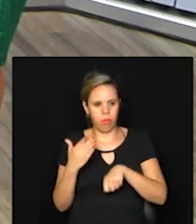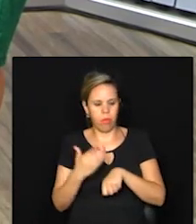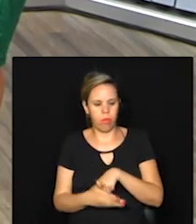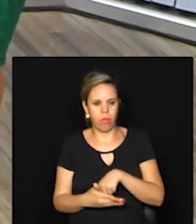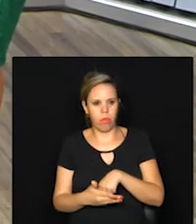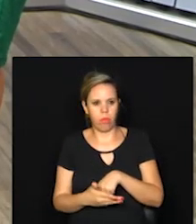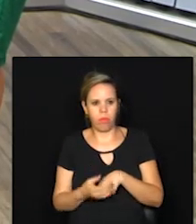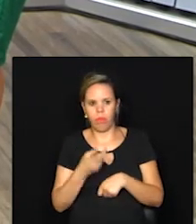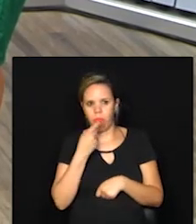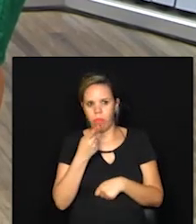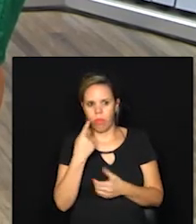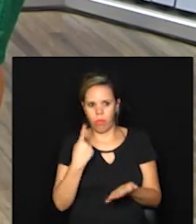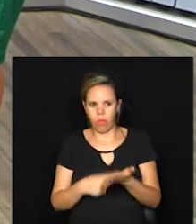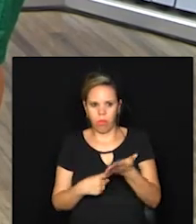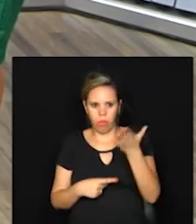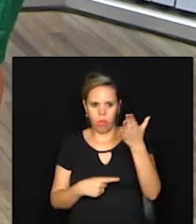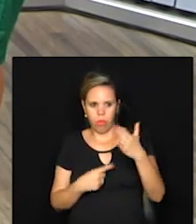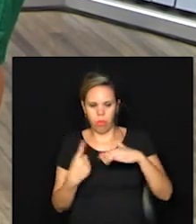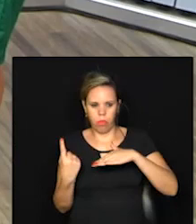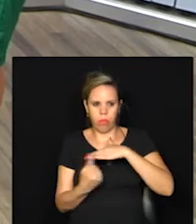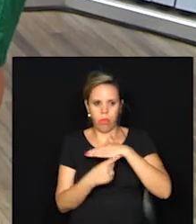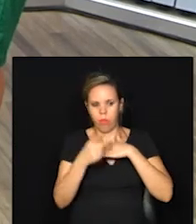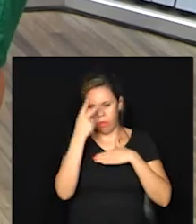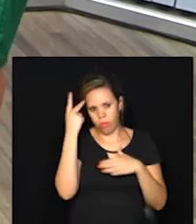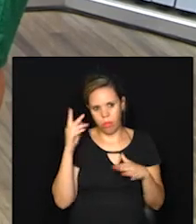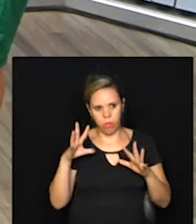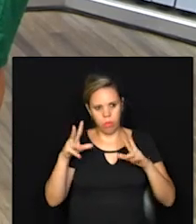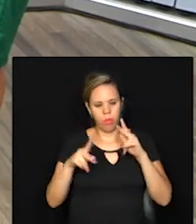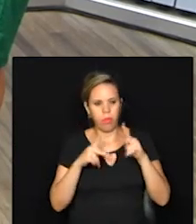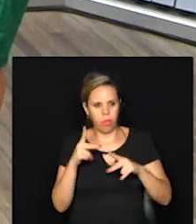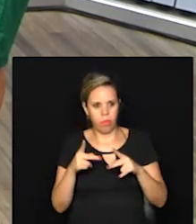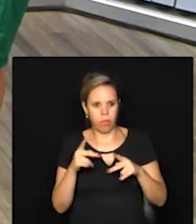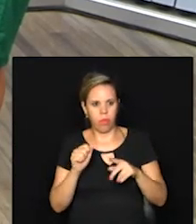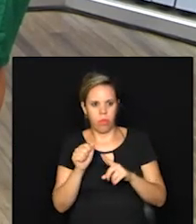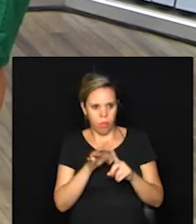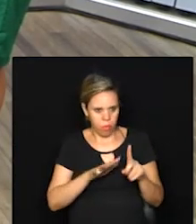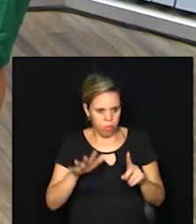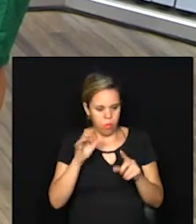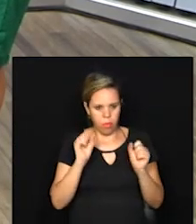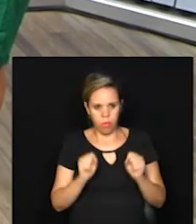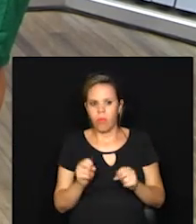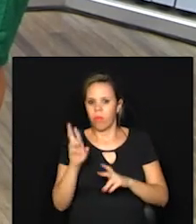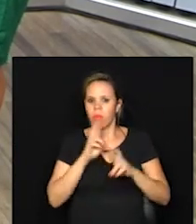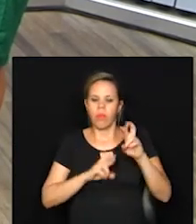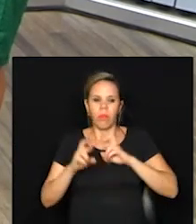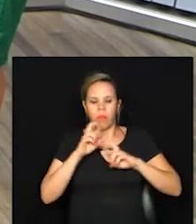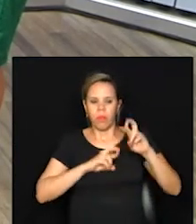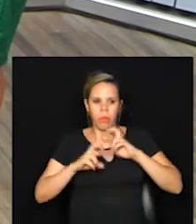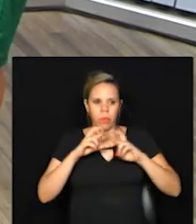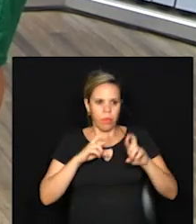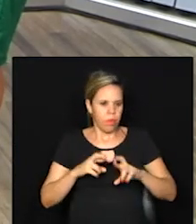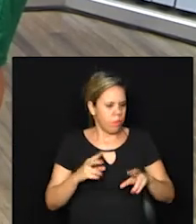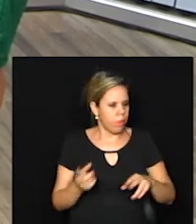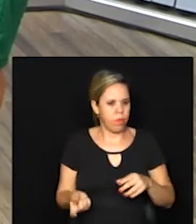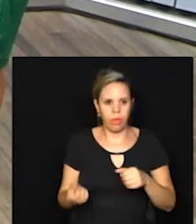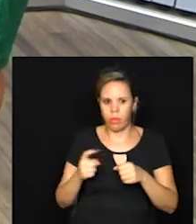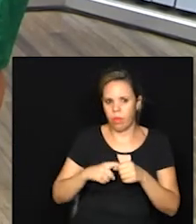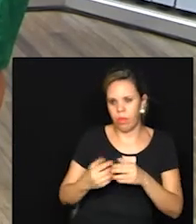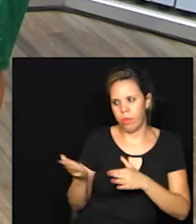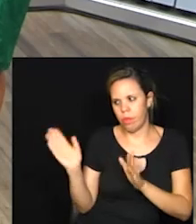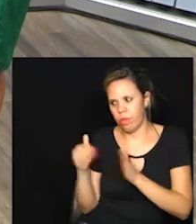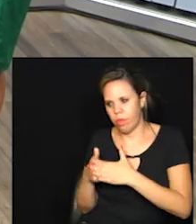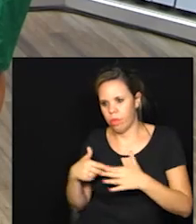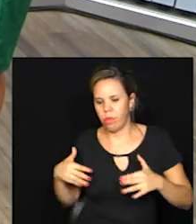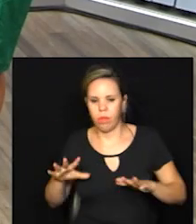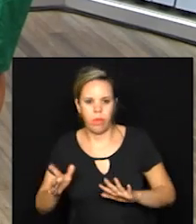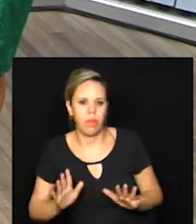gente conta com você que é cliente, com todas as pessoas enquanto sociedade para poder fiscalizar, para a gente não retroceder. Isso mesmo.